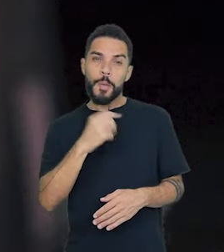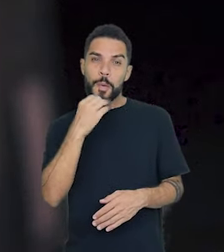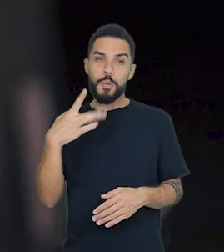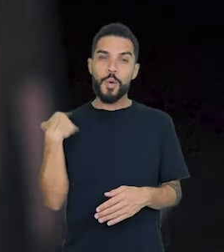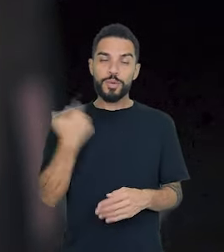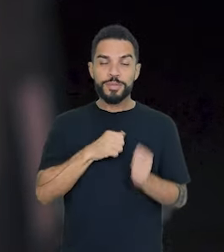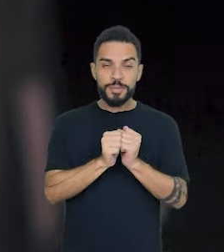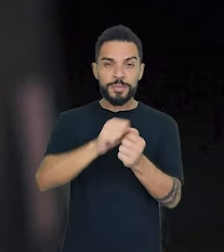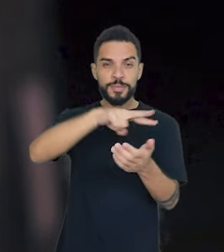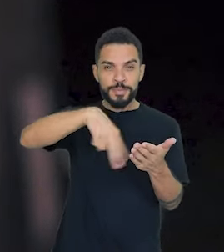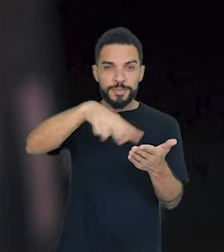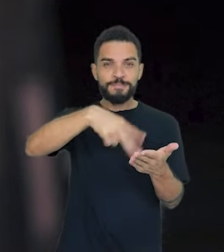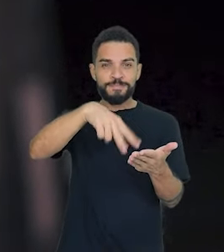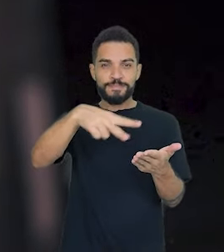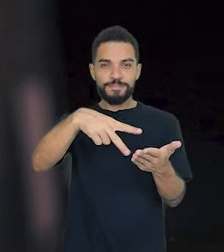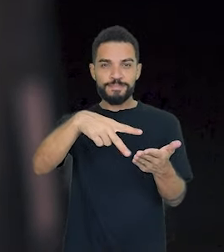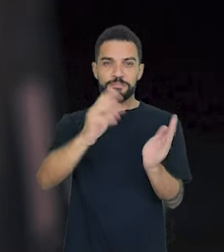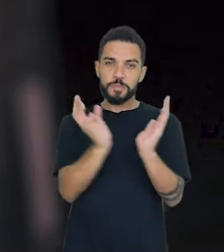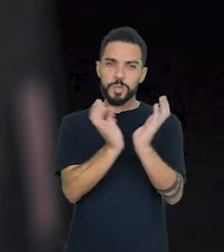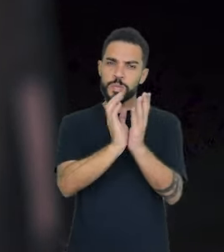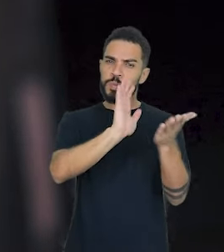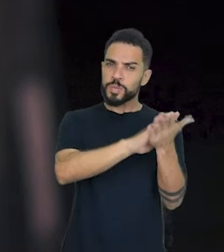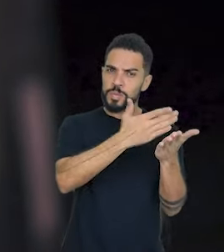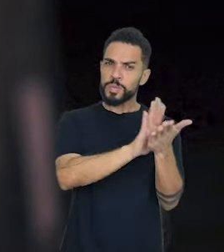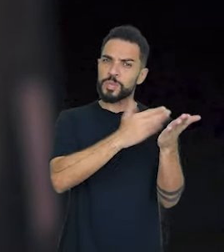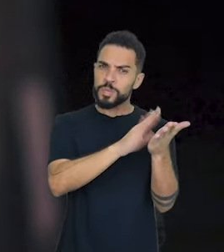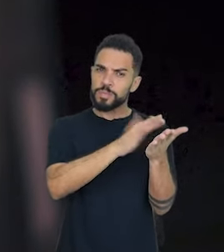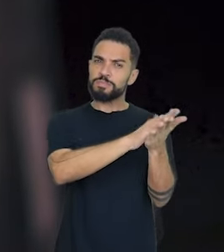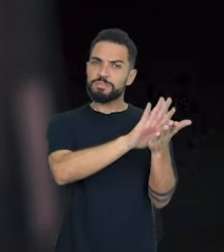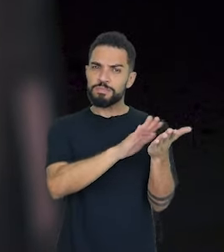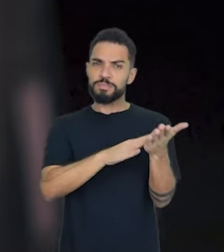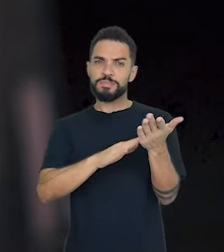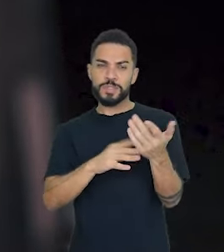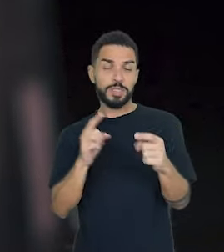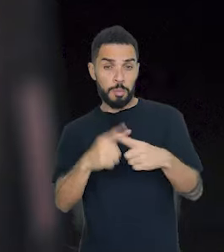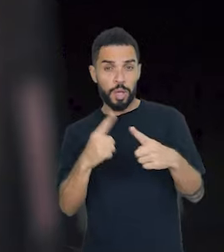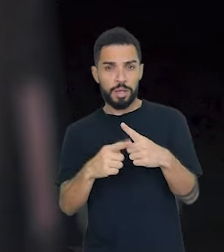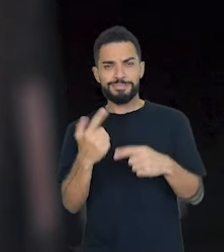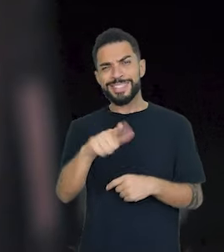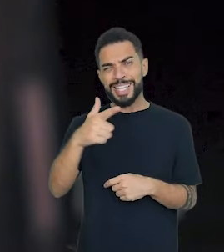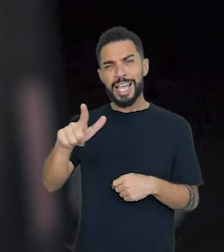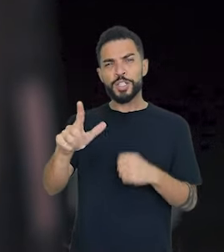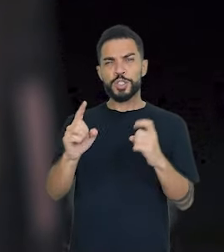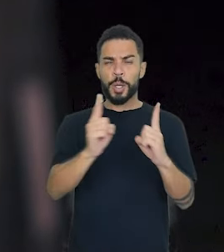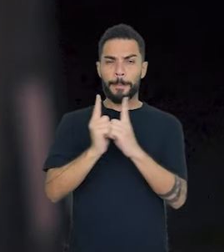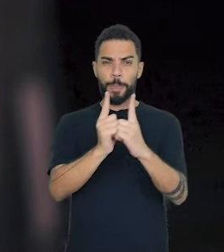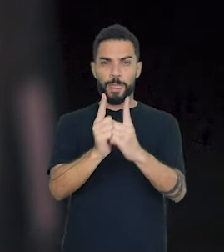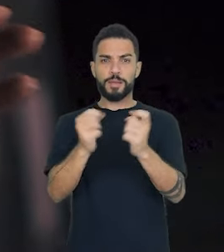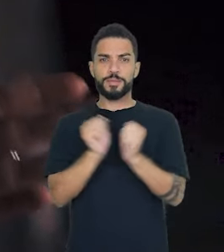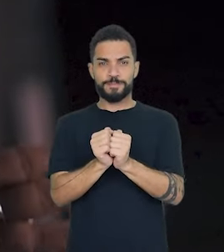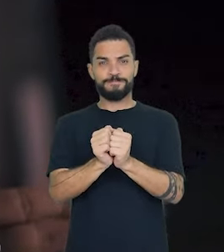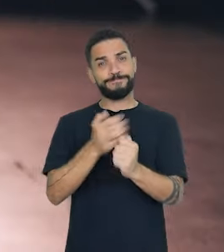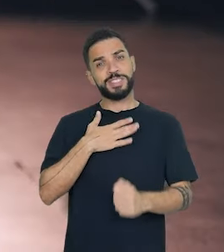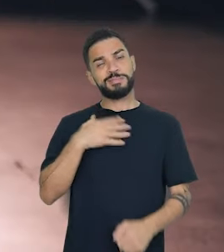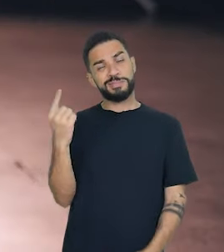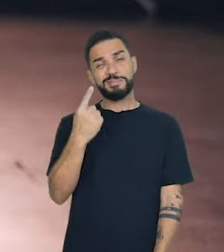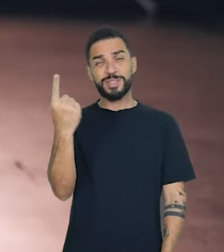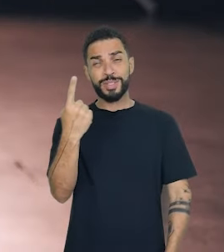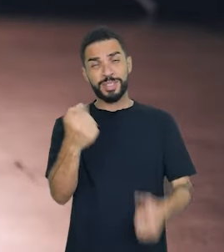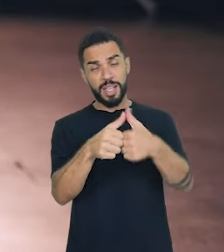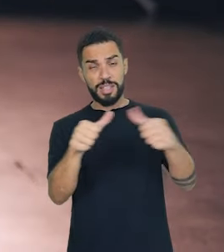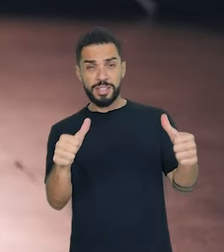dançar juntos no Acadêmicos, logo numa época em que eu fiquei sem mestre-sala. Foi um período que eu dancei com o Edson, depois